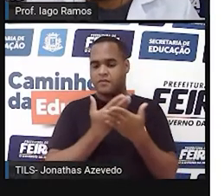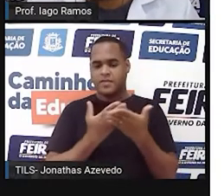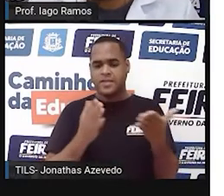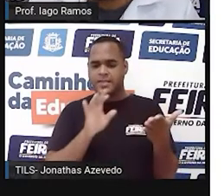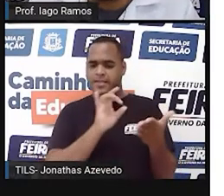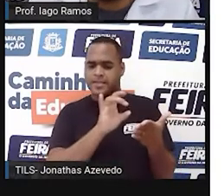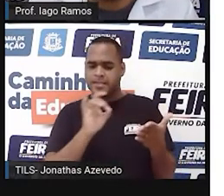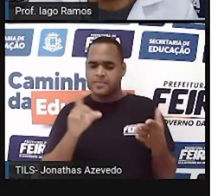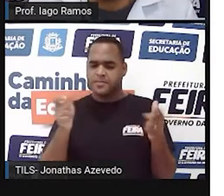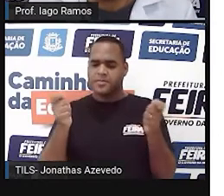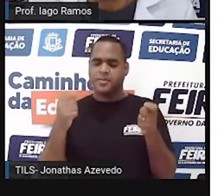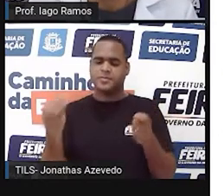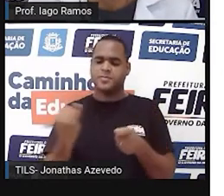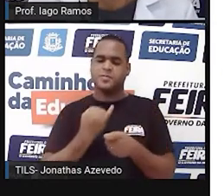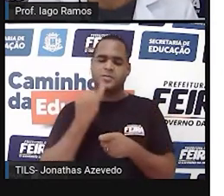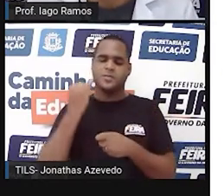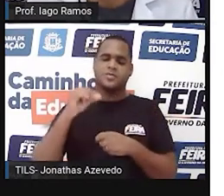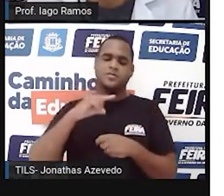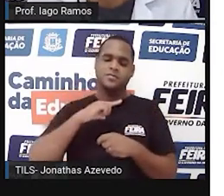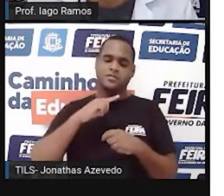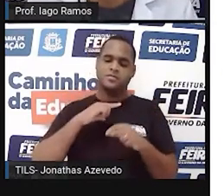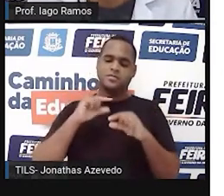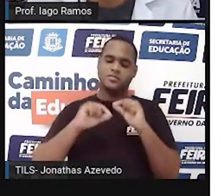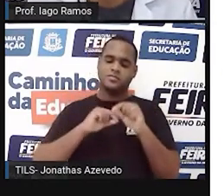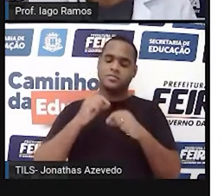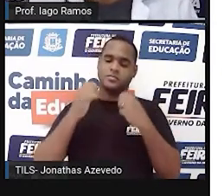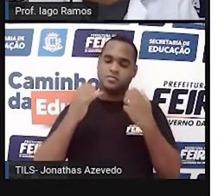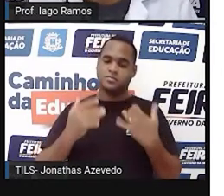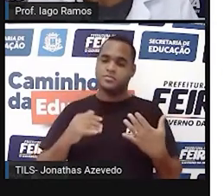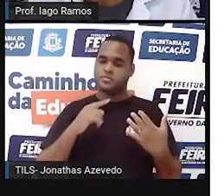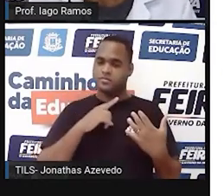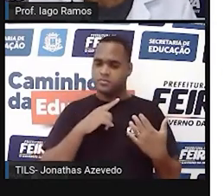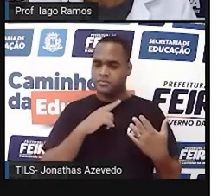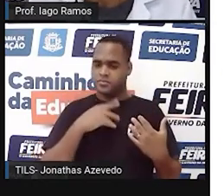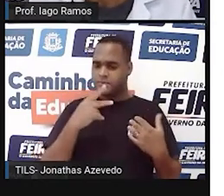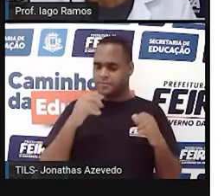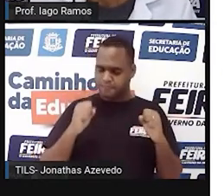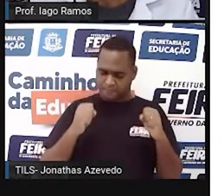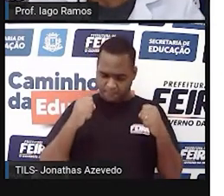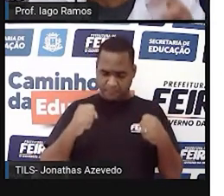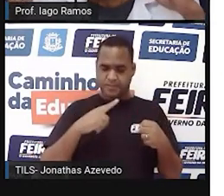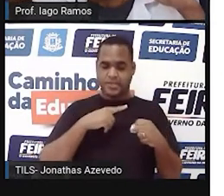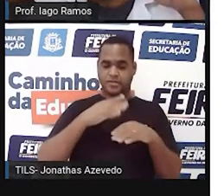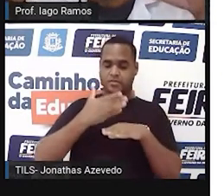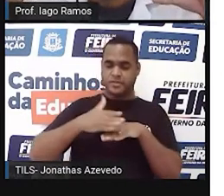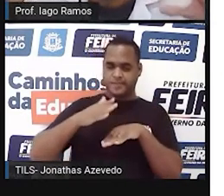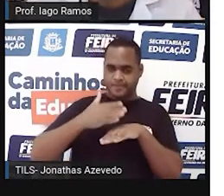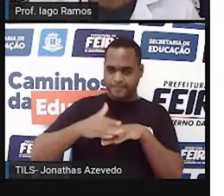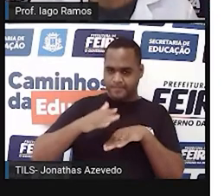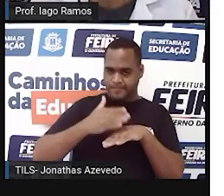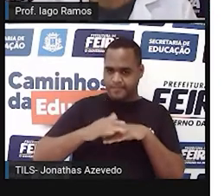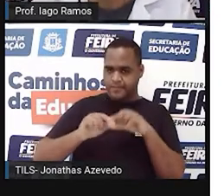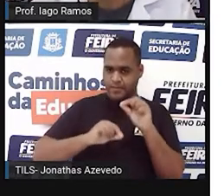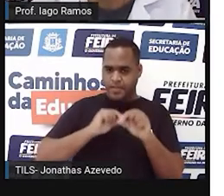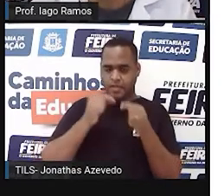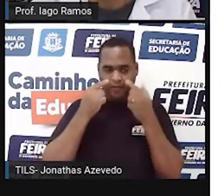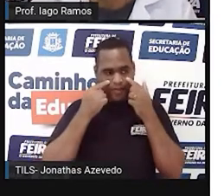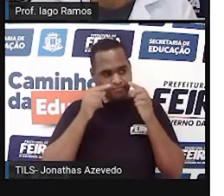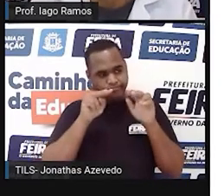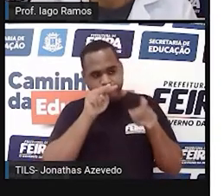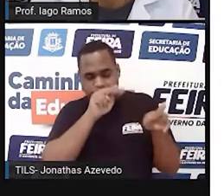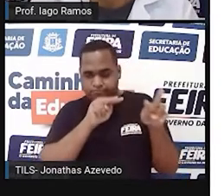seria interessante você fazer, é você exercitar, treinar sua capacidade de